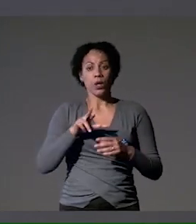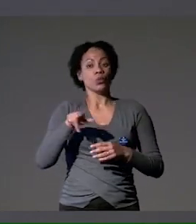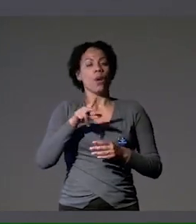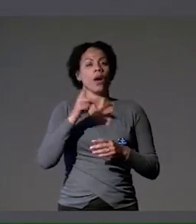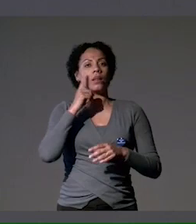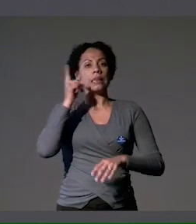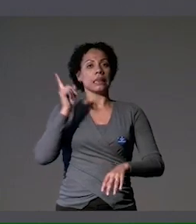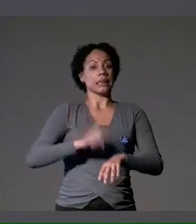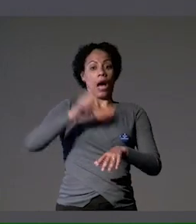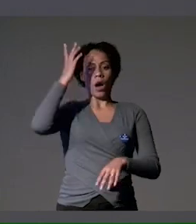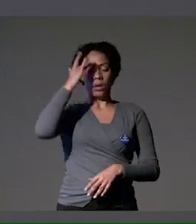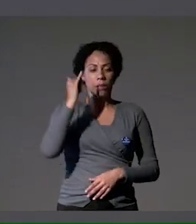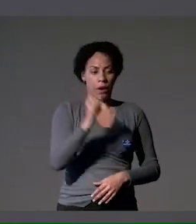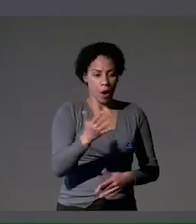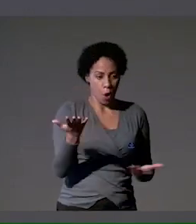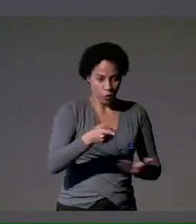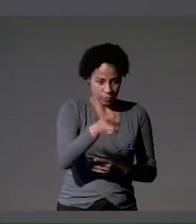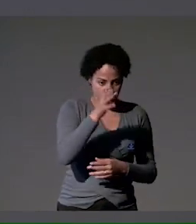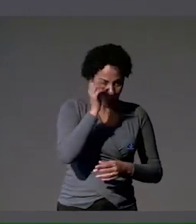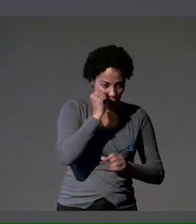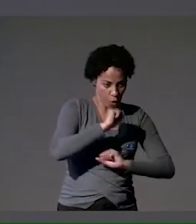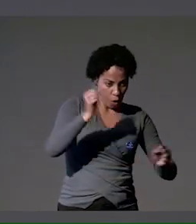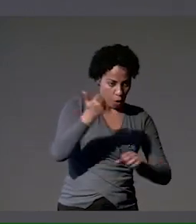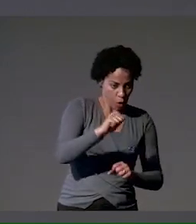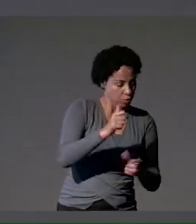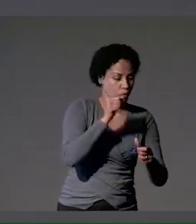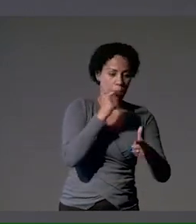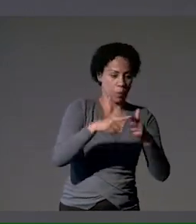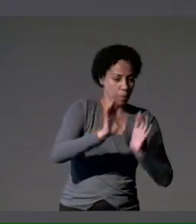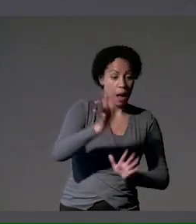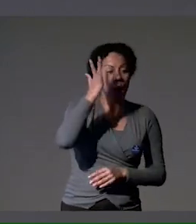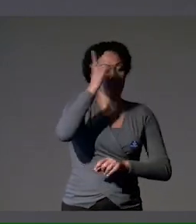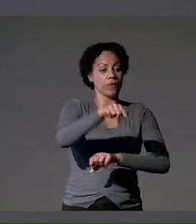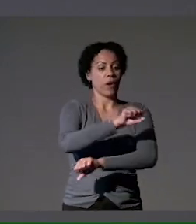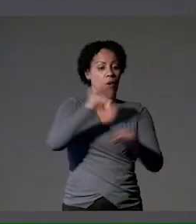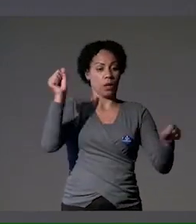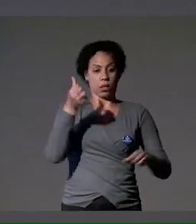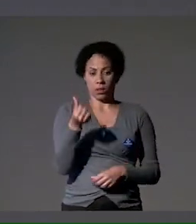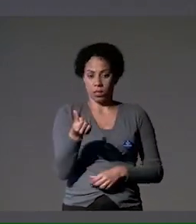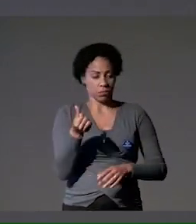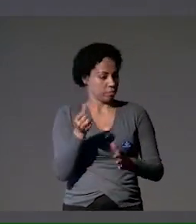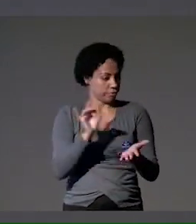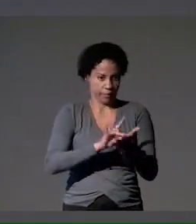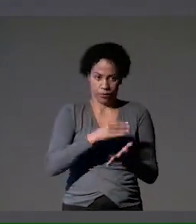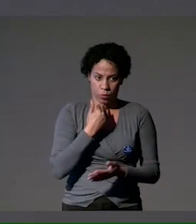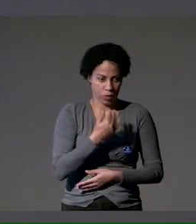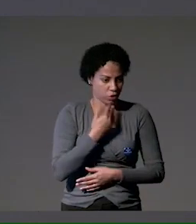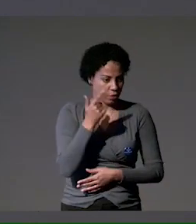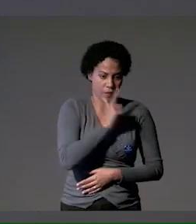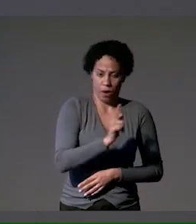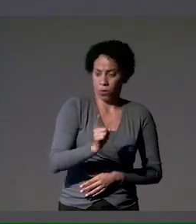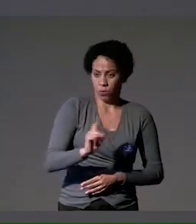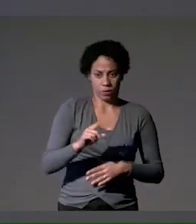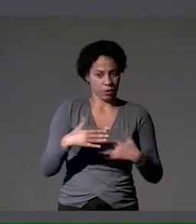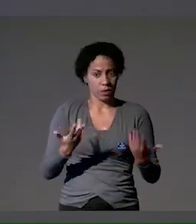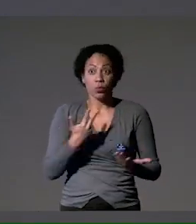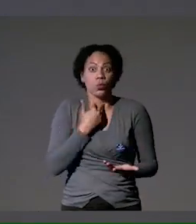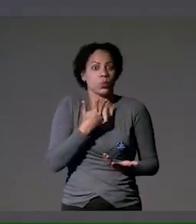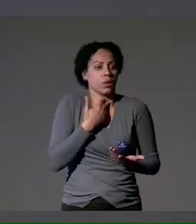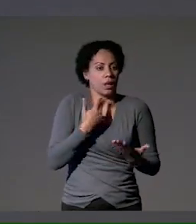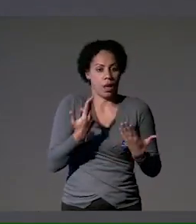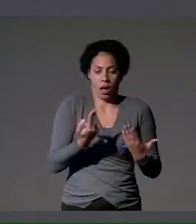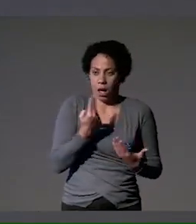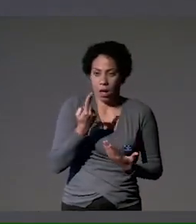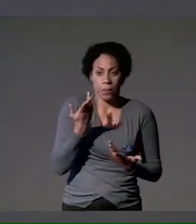de amanhã, meu filho, você acordou até hoje 11 horas, amanhã você vai acordar às 6. Isso provavelmente não vai funcionar. Não dá para fazer